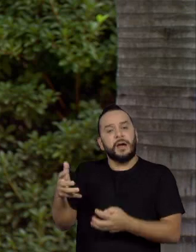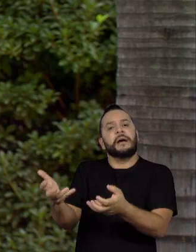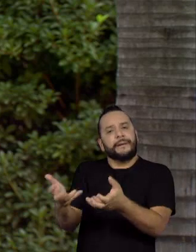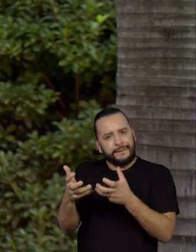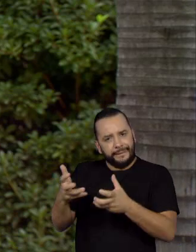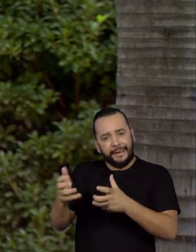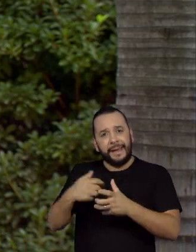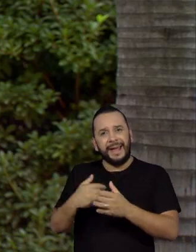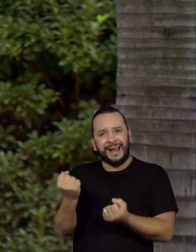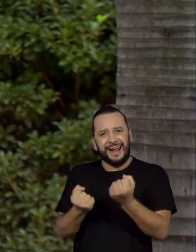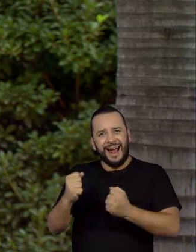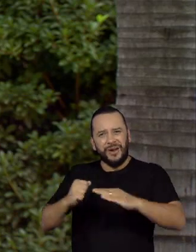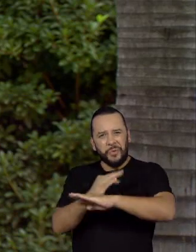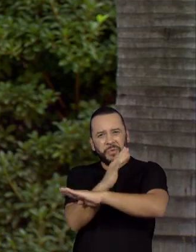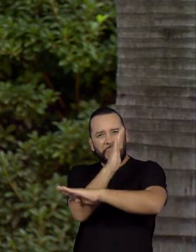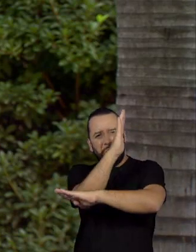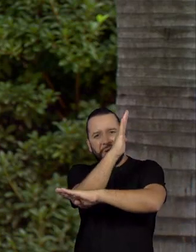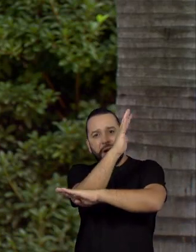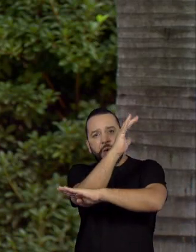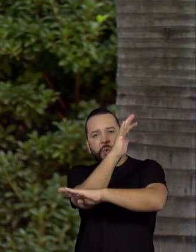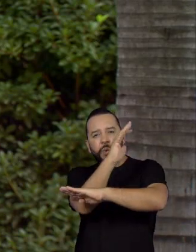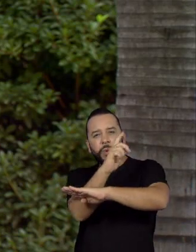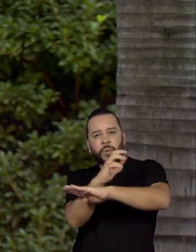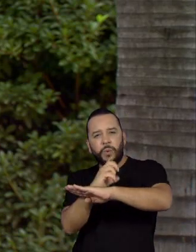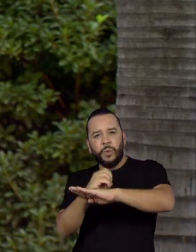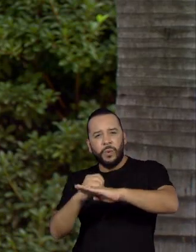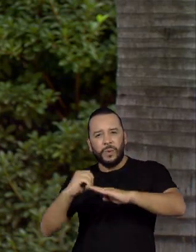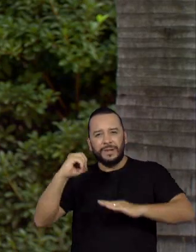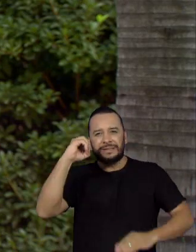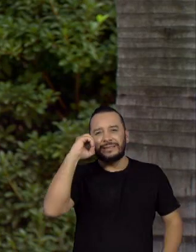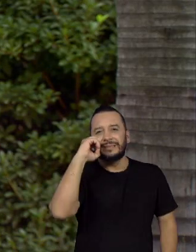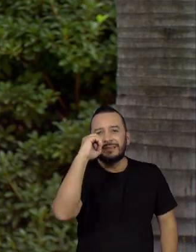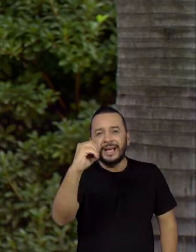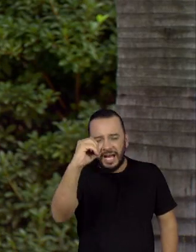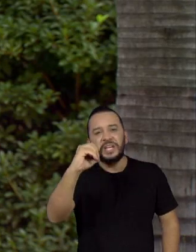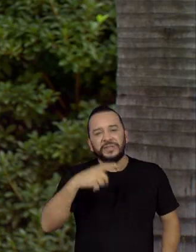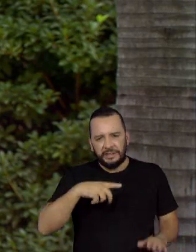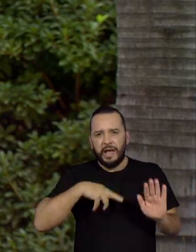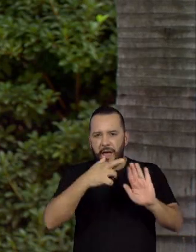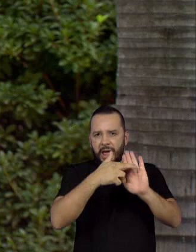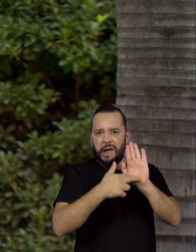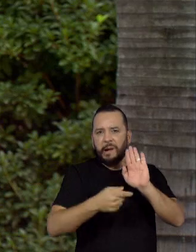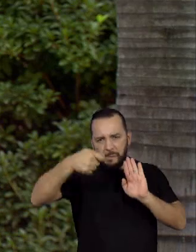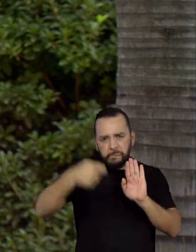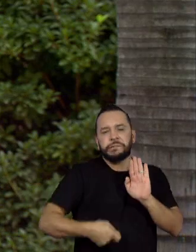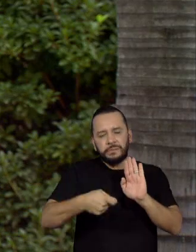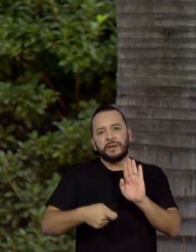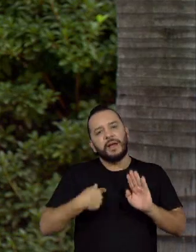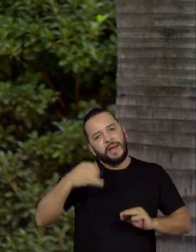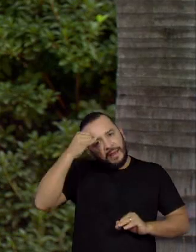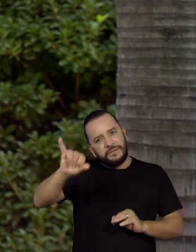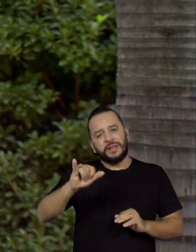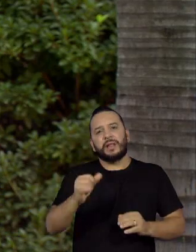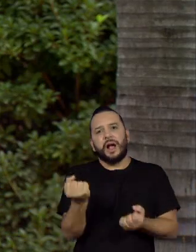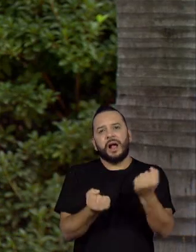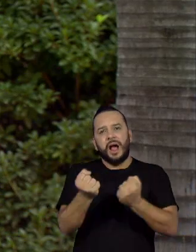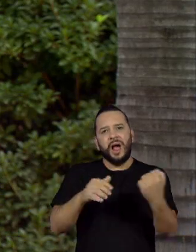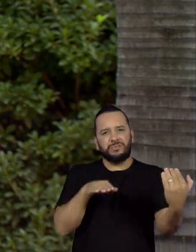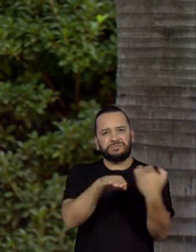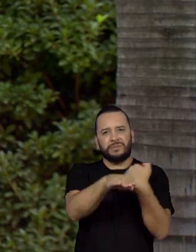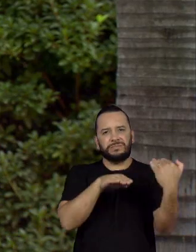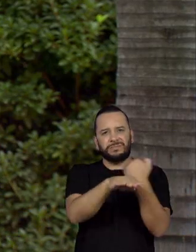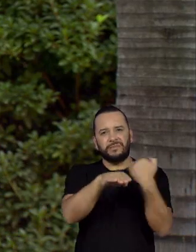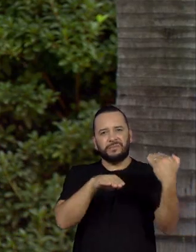por veículos. O plano piloto prevê a adoção de medidas rígidas para evitar a circulação de carros movidos